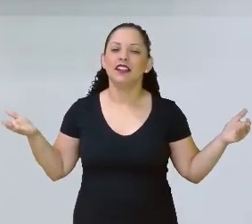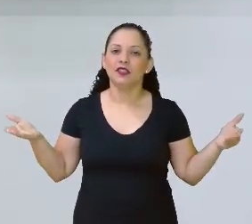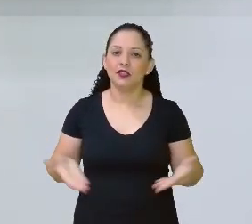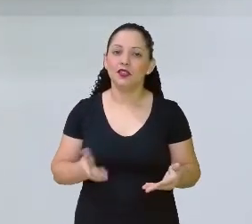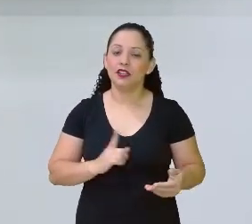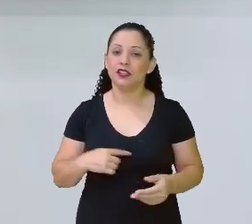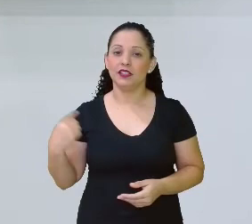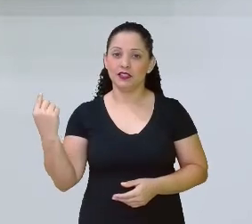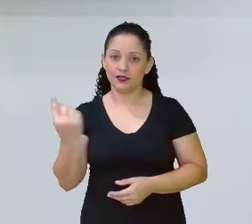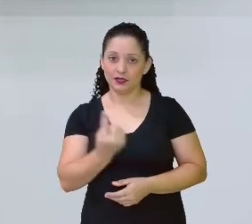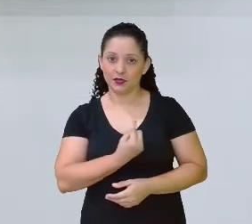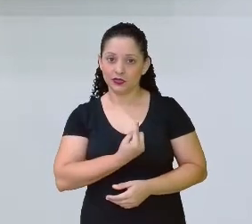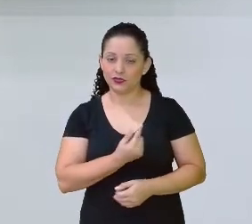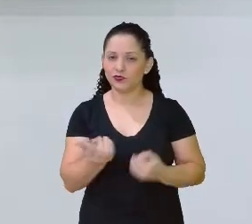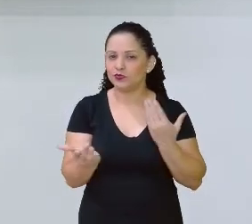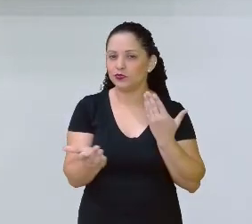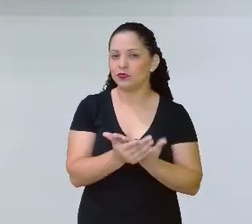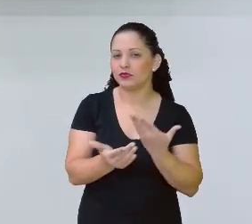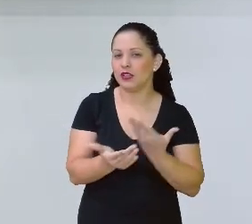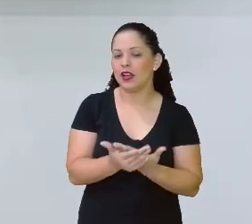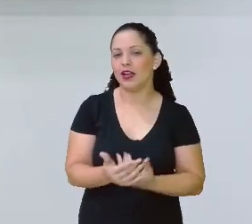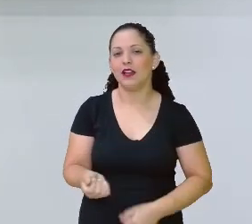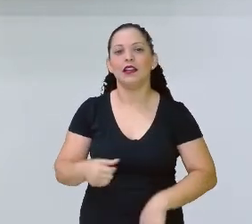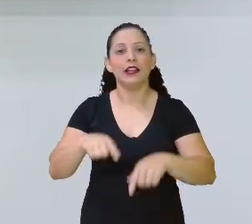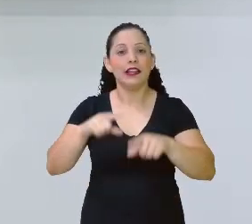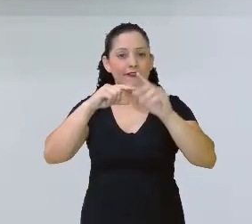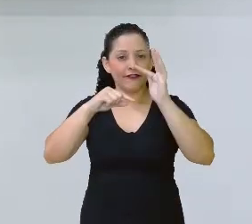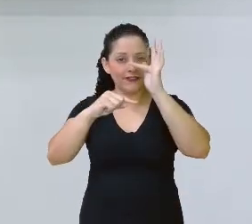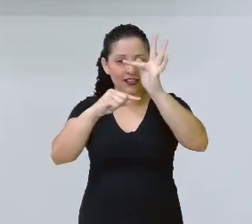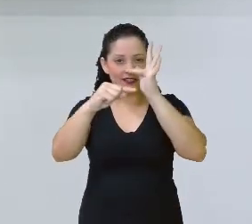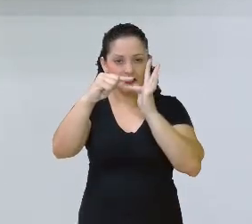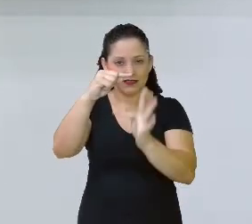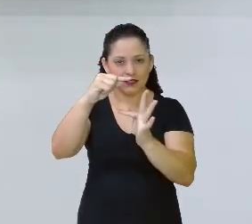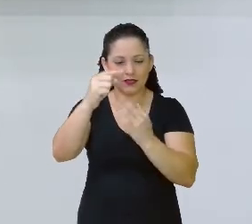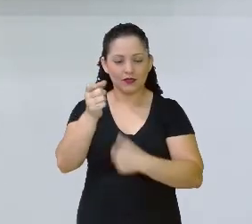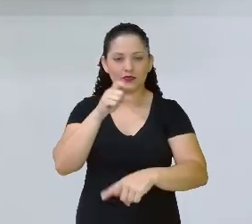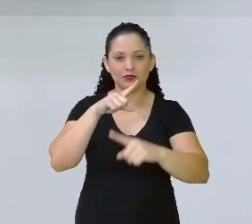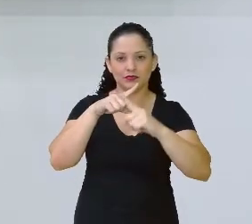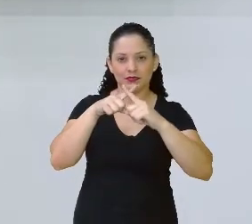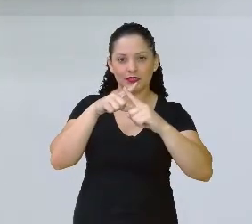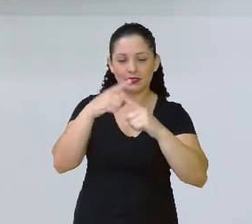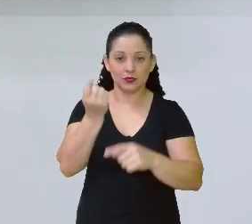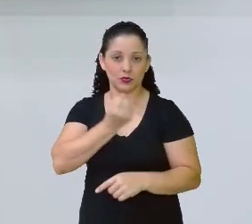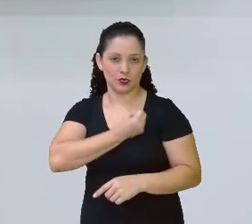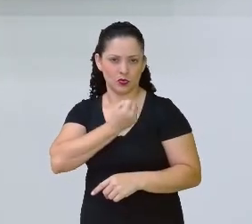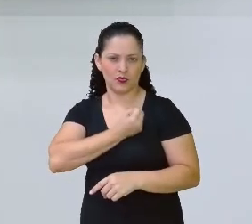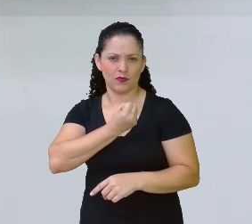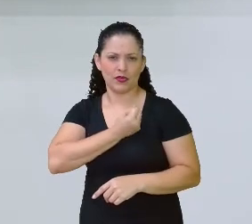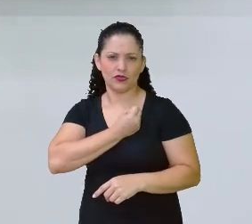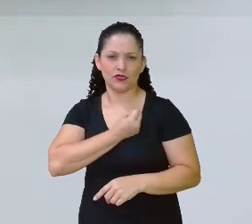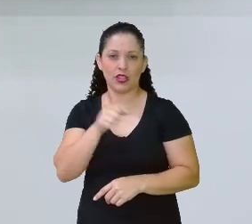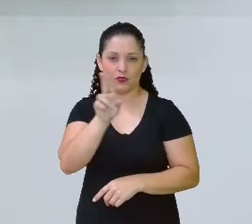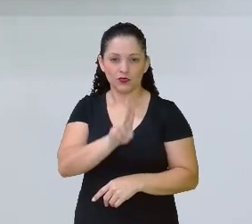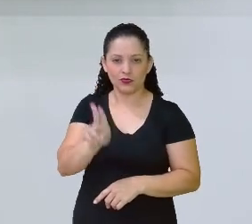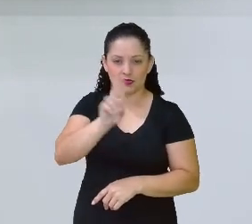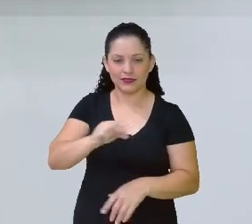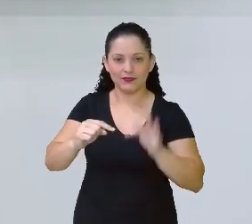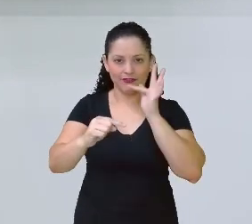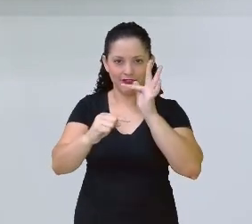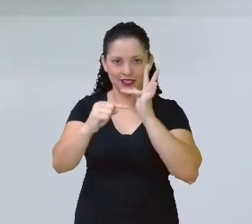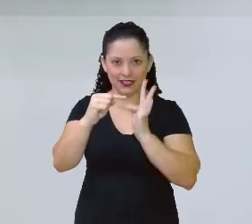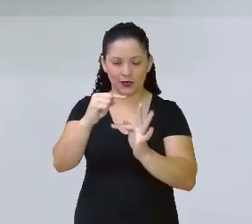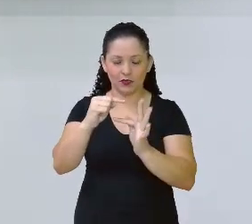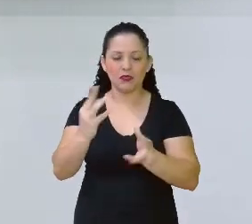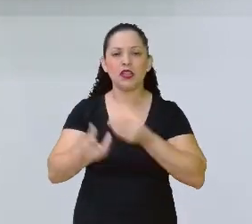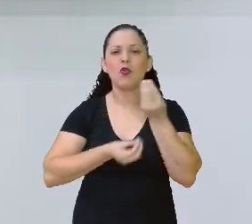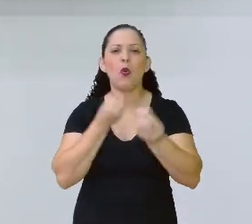ver fração, multiplicação de número natural por fração. E aí, como